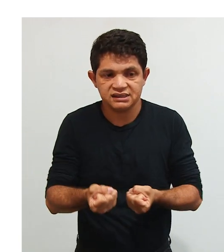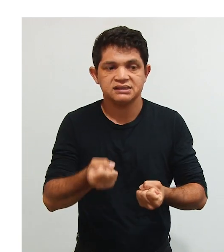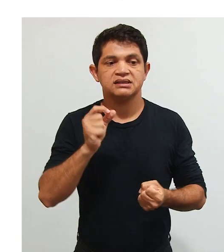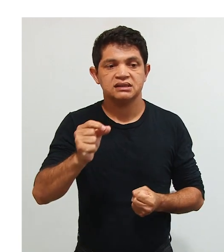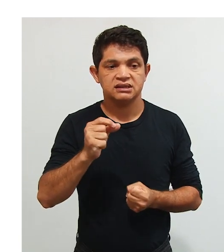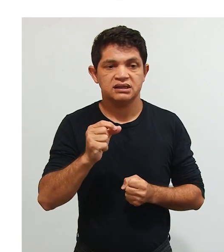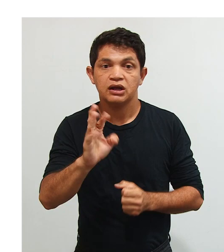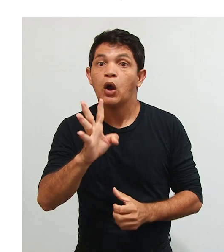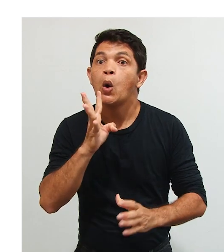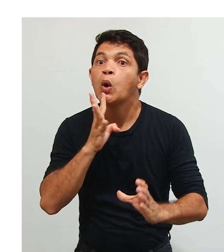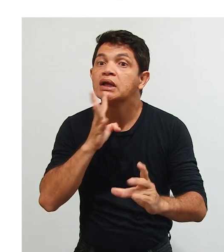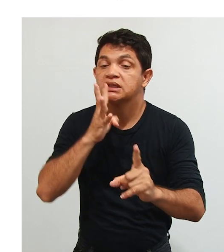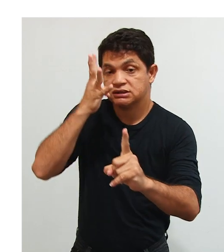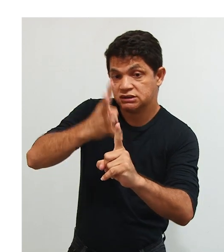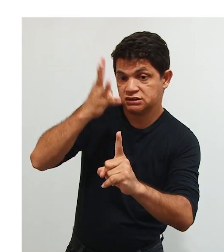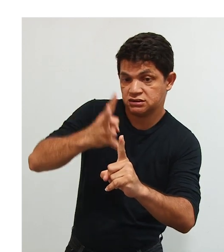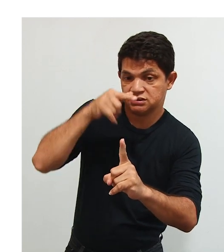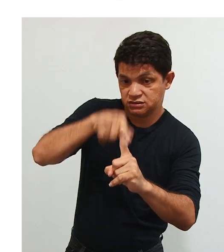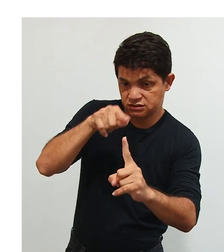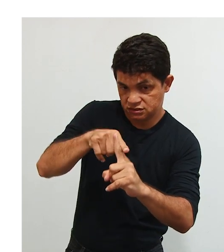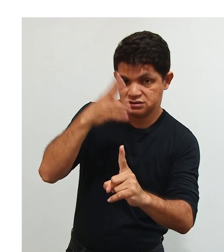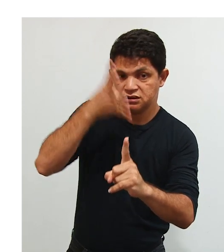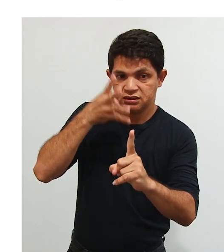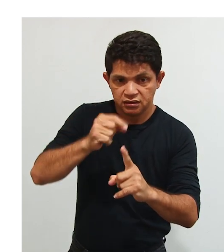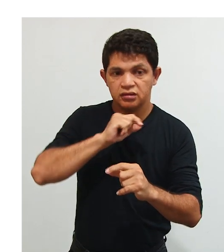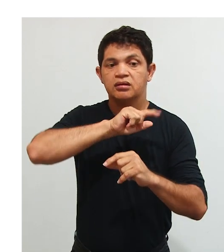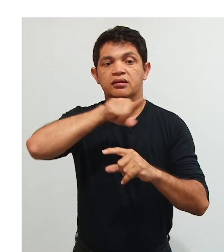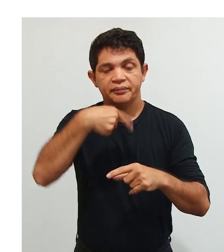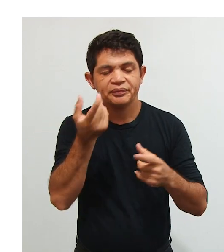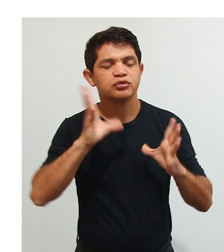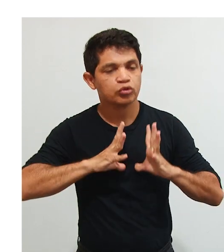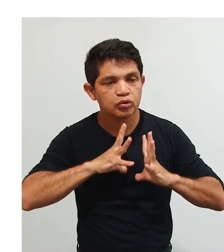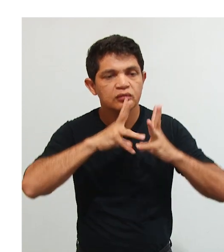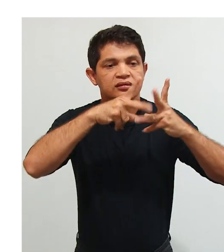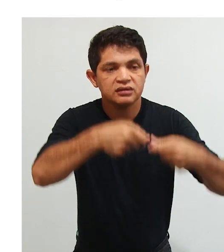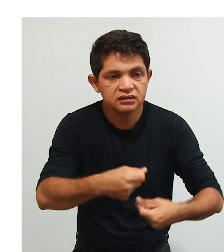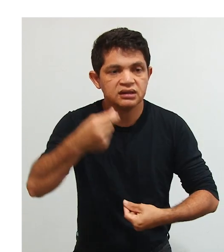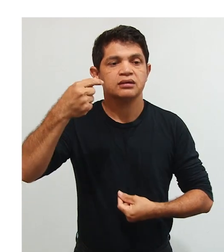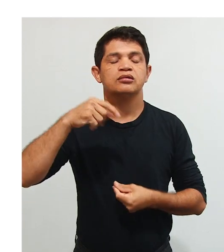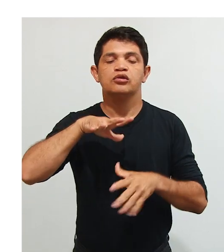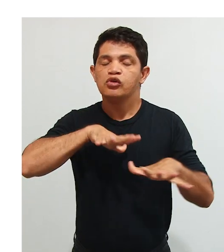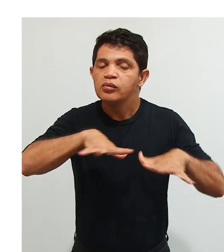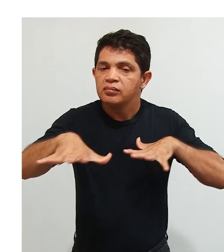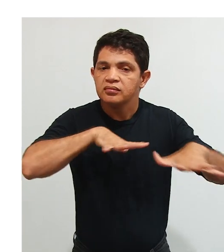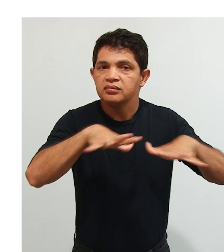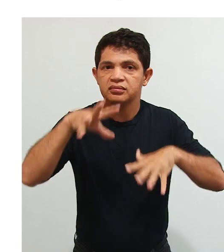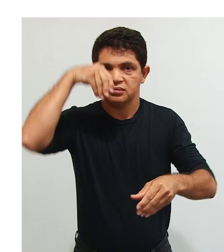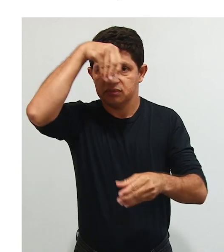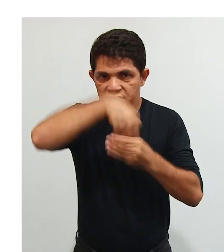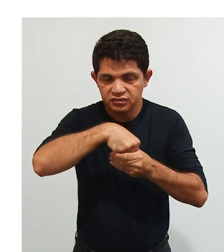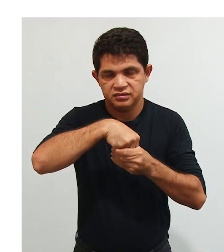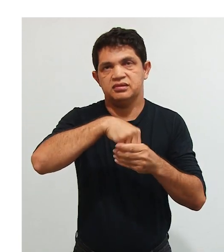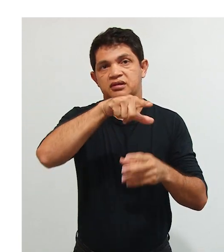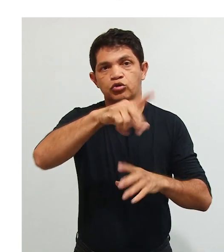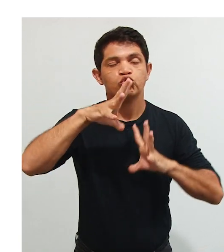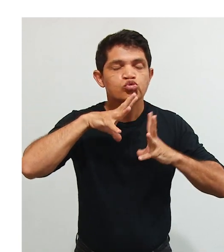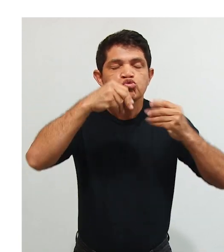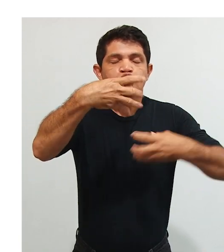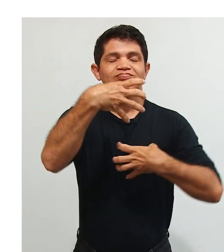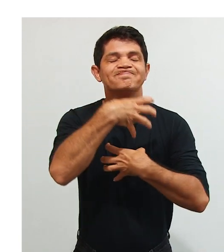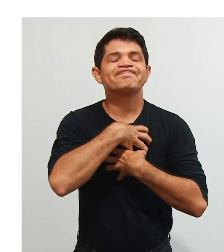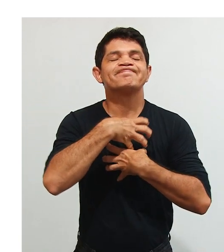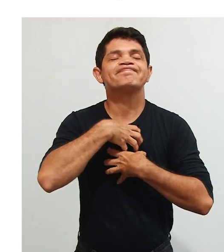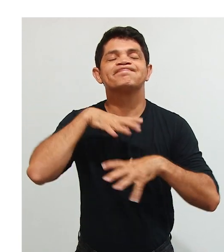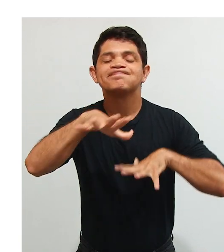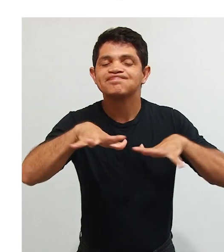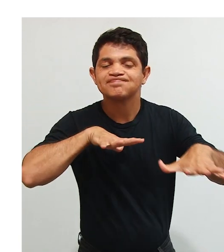e reconhecidos. Então, segundo a Byron Katie, tudo que nós fazemos é com esse movimento. A